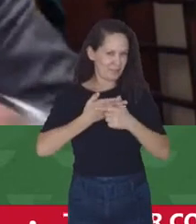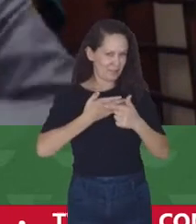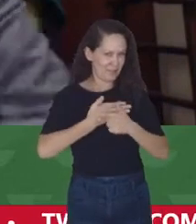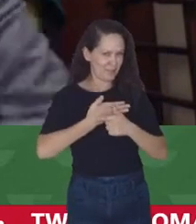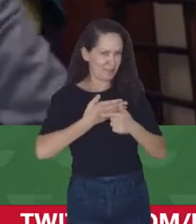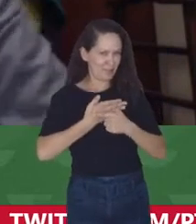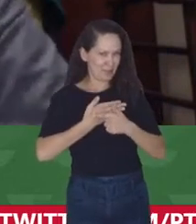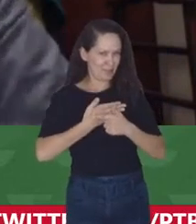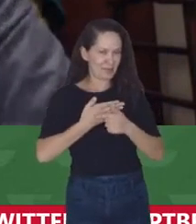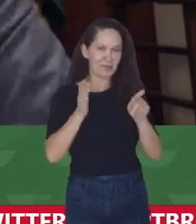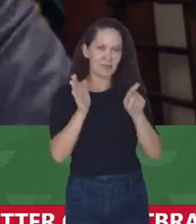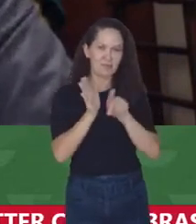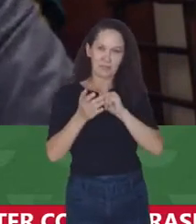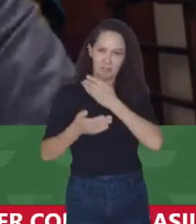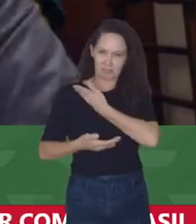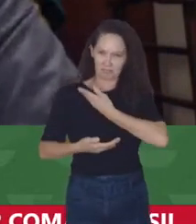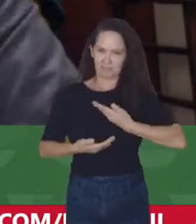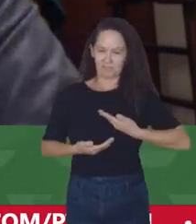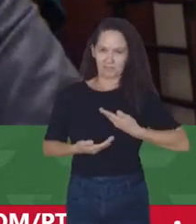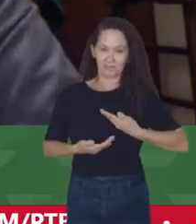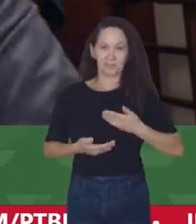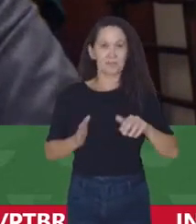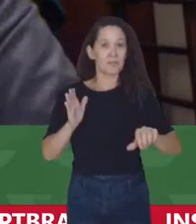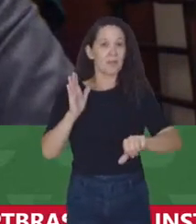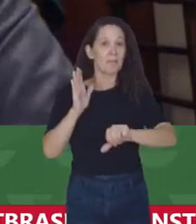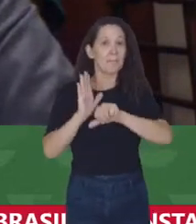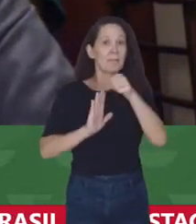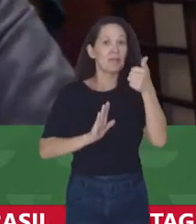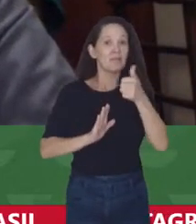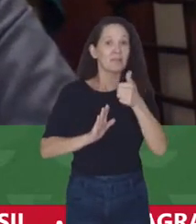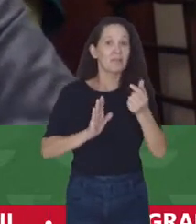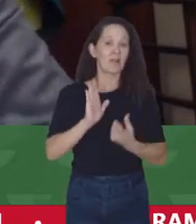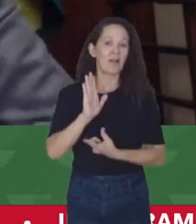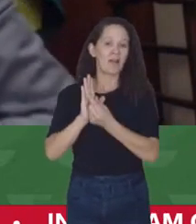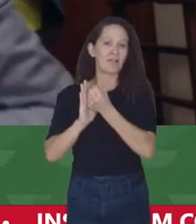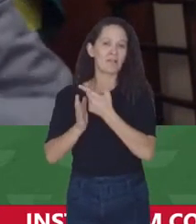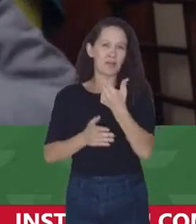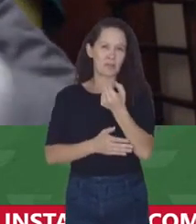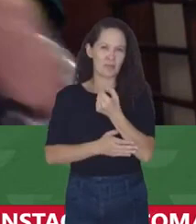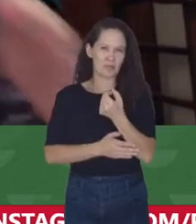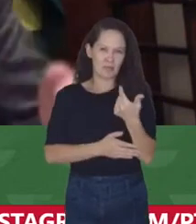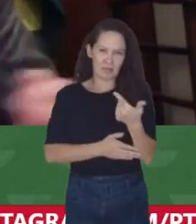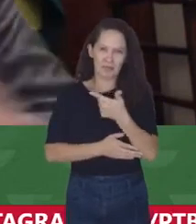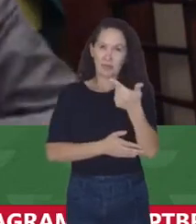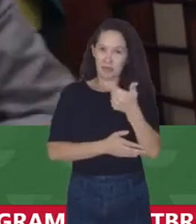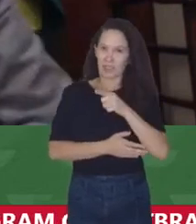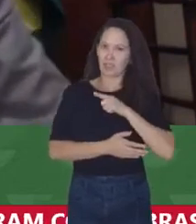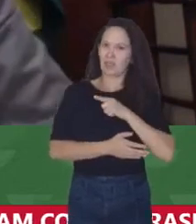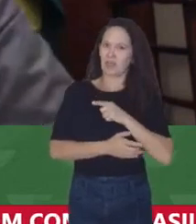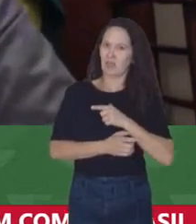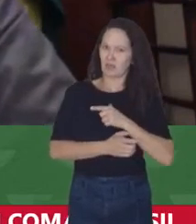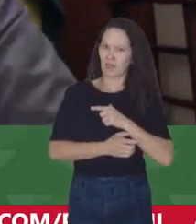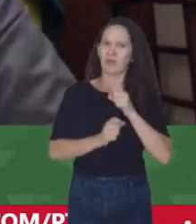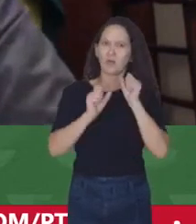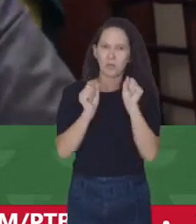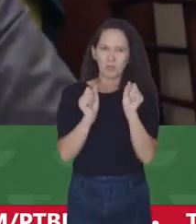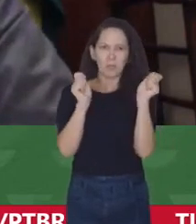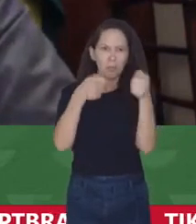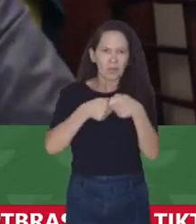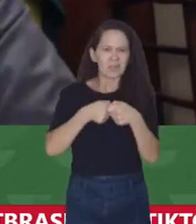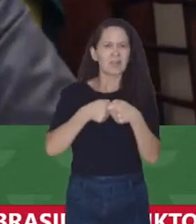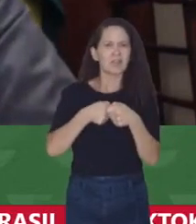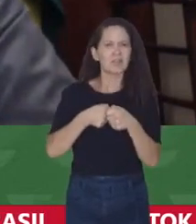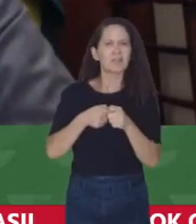do Estado. Pela primeira vez, o orçamento de 2022, que teve um espaço orçamentário pela